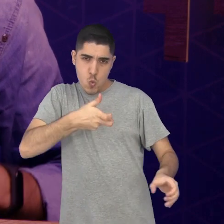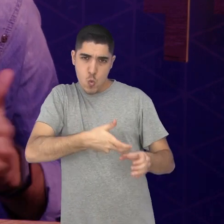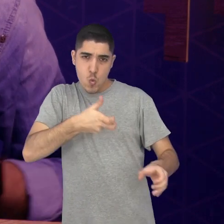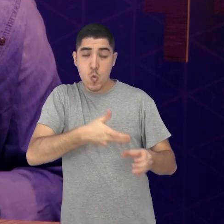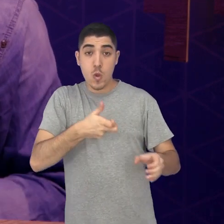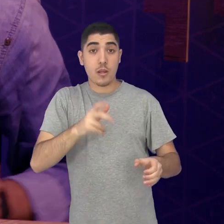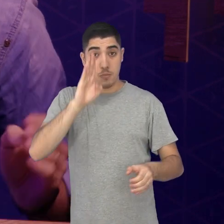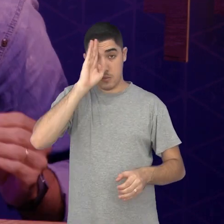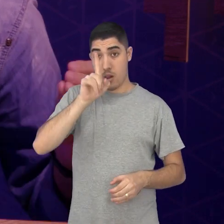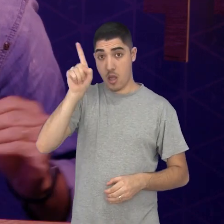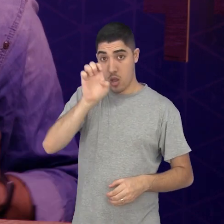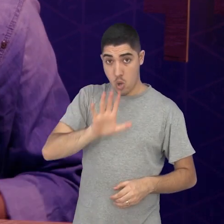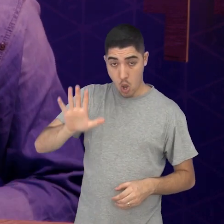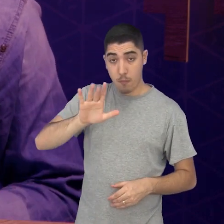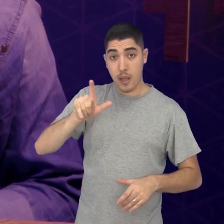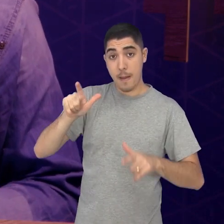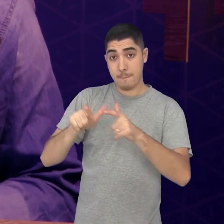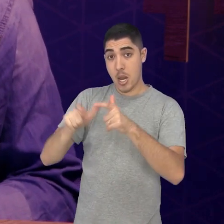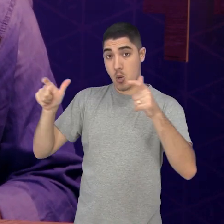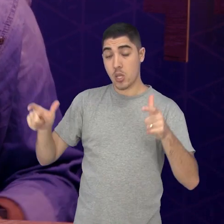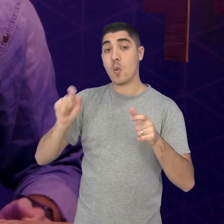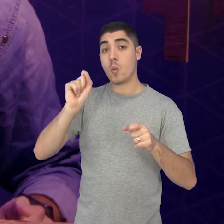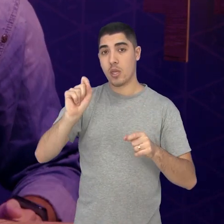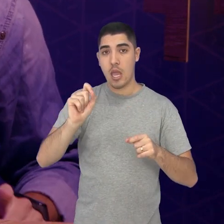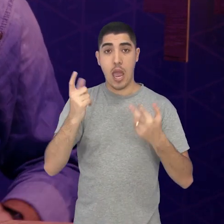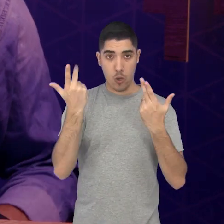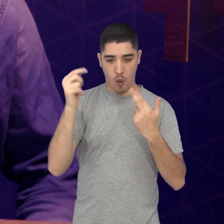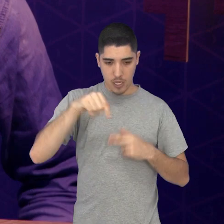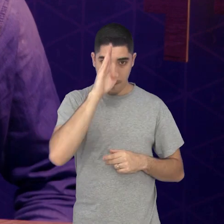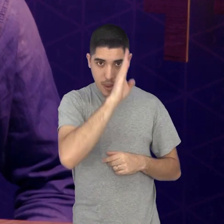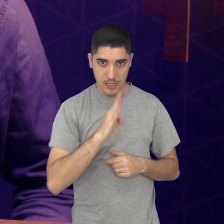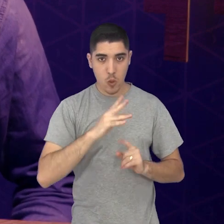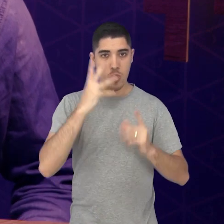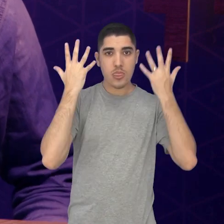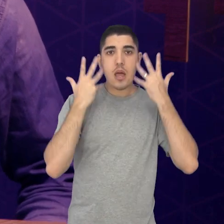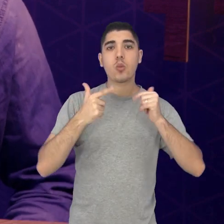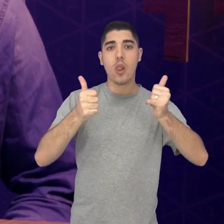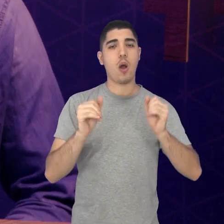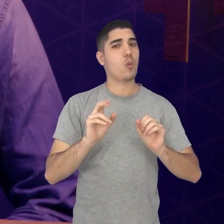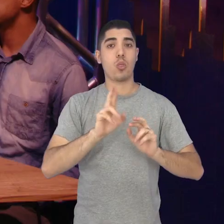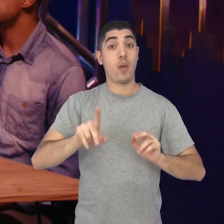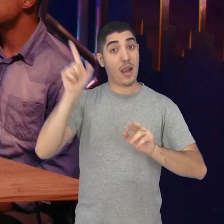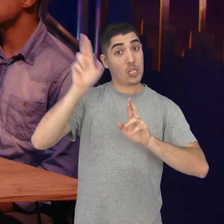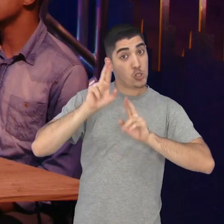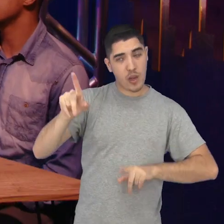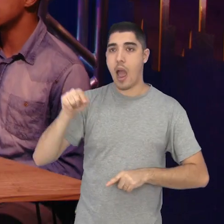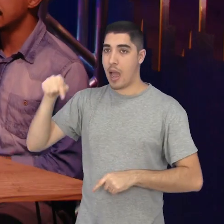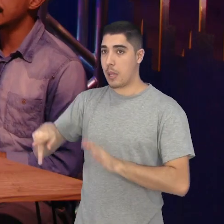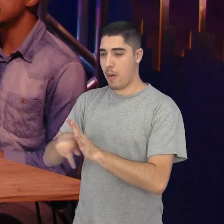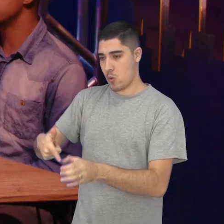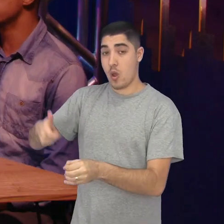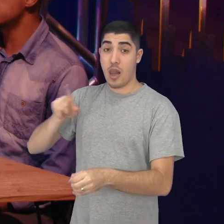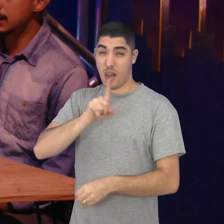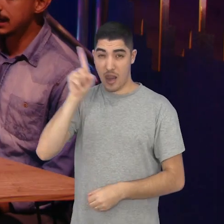maior parte da fonte de energia deles não são fontes renováveis como aqui no Brasil. A gente tem uma grande exploração do petróleo, né?